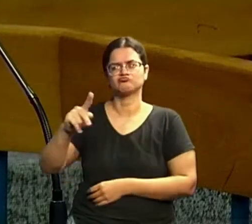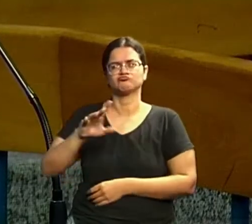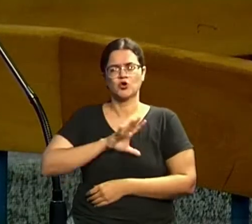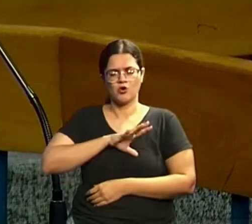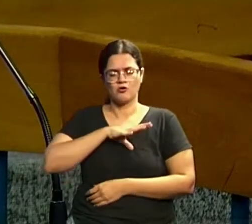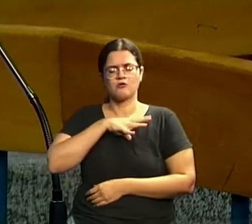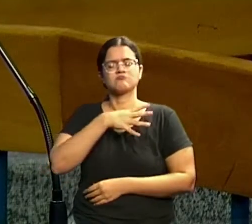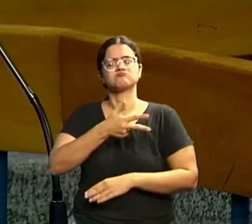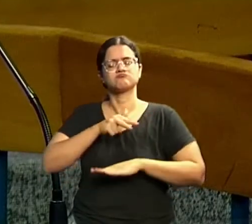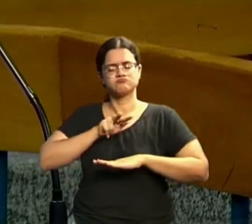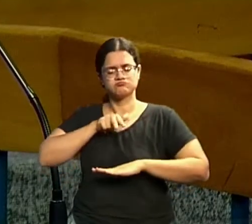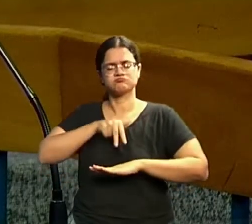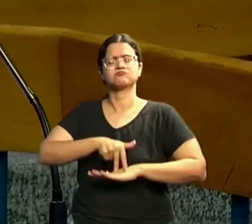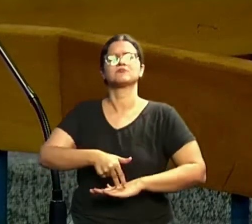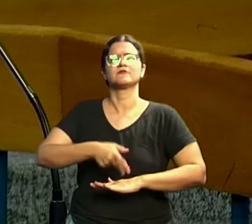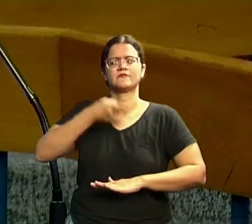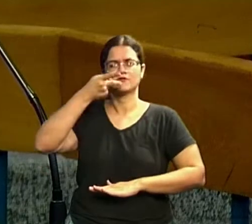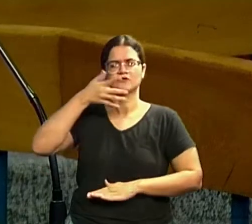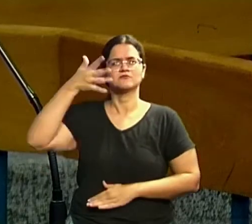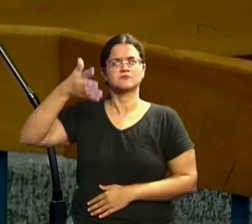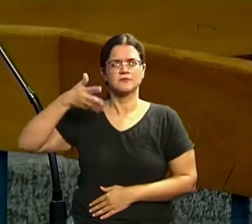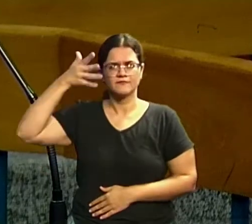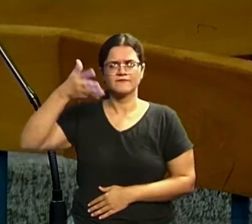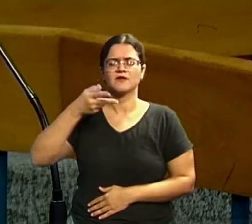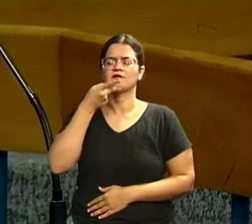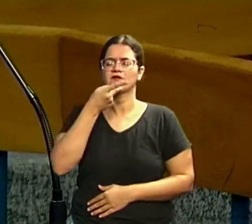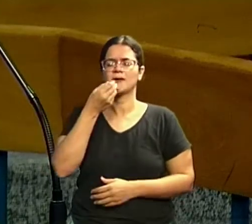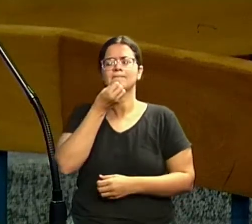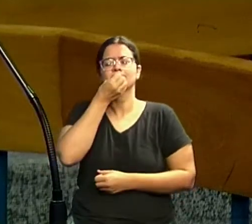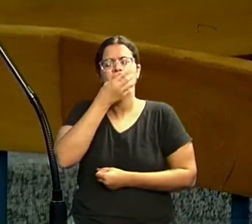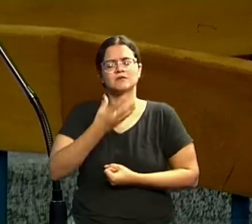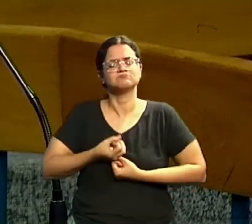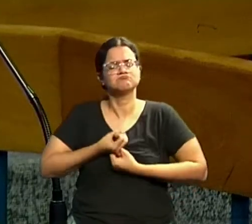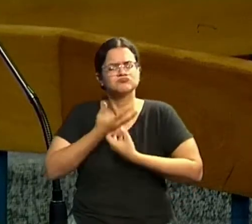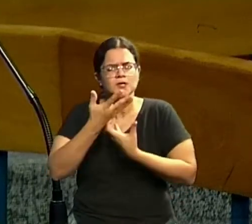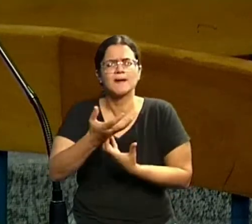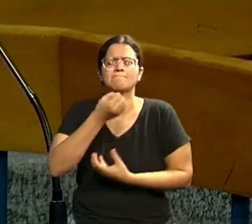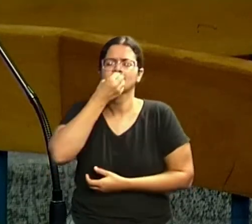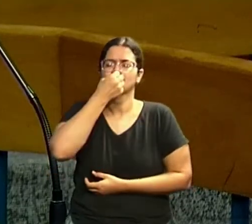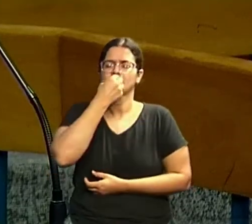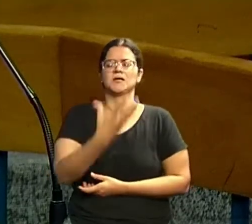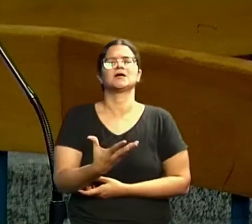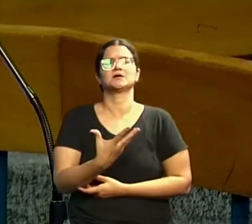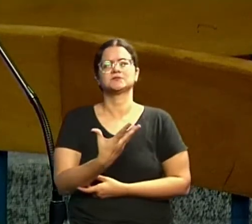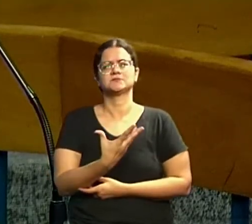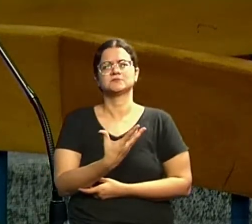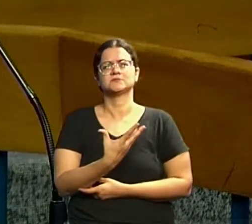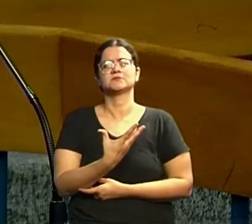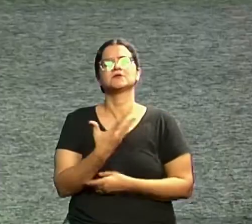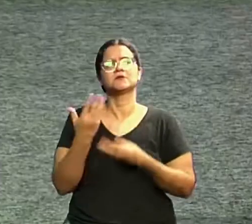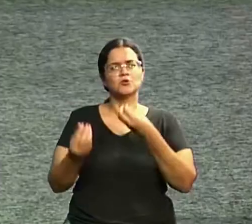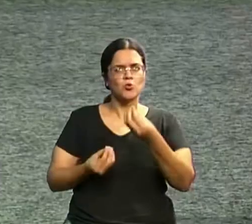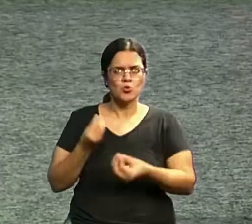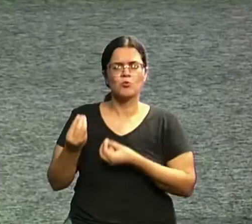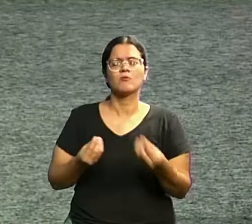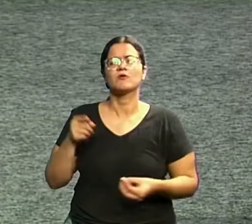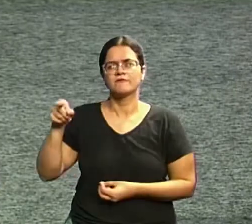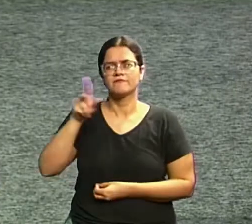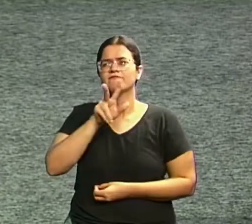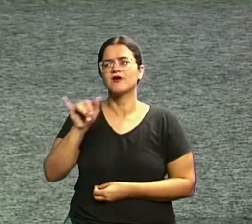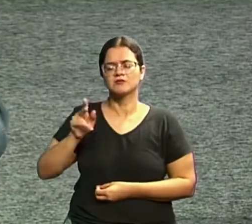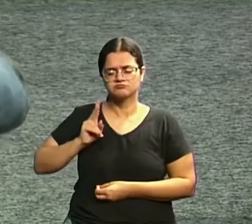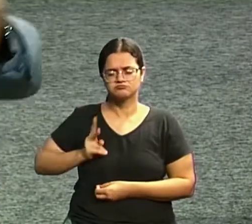sua performance. A senhora fala muito bem, expressa muito bem. E é dessa forma que a